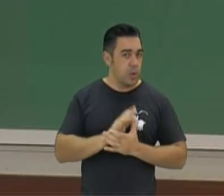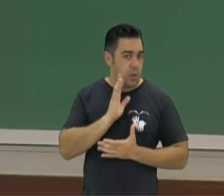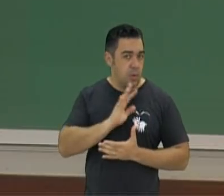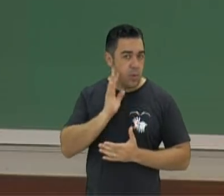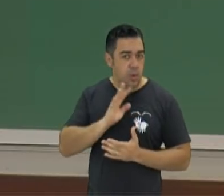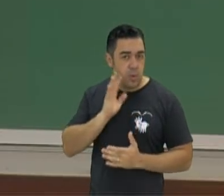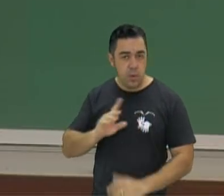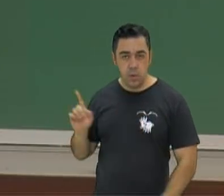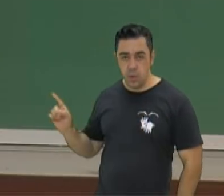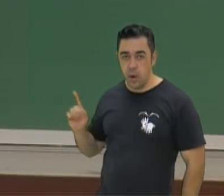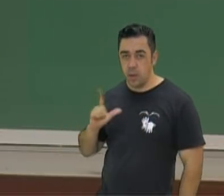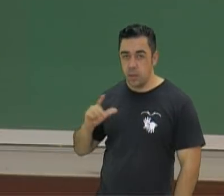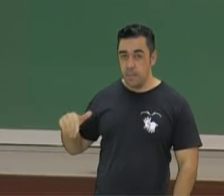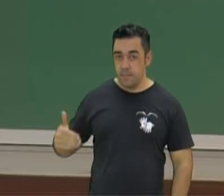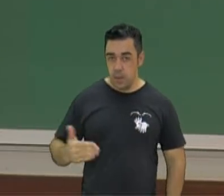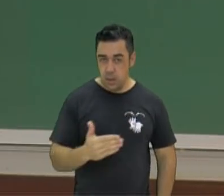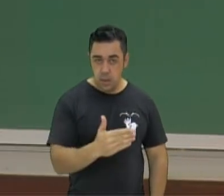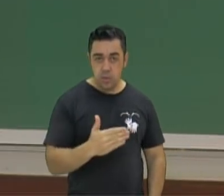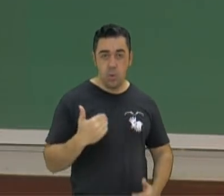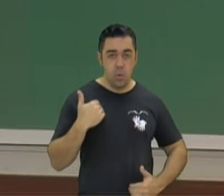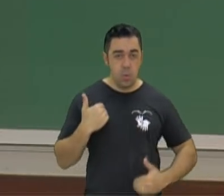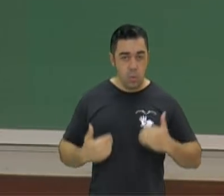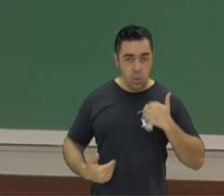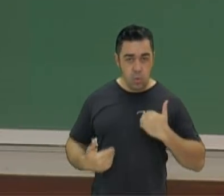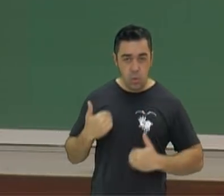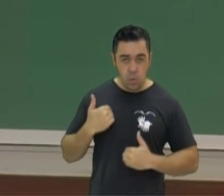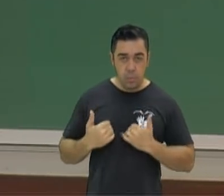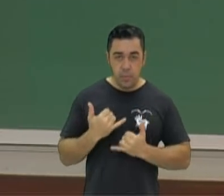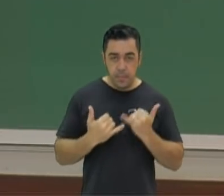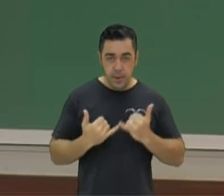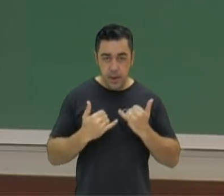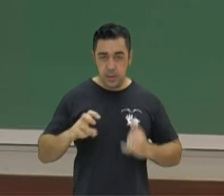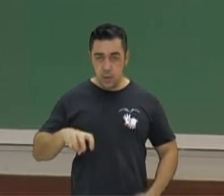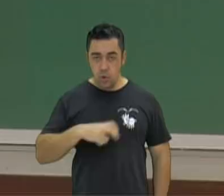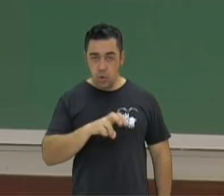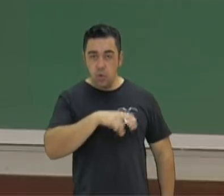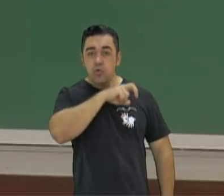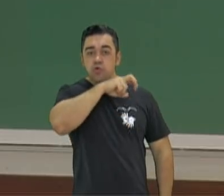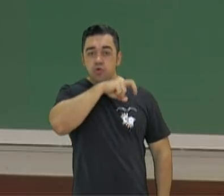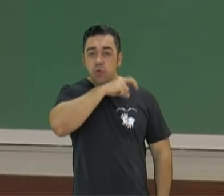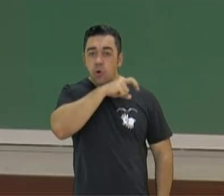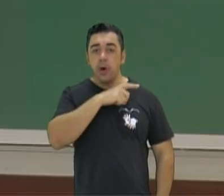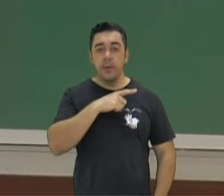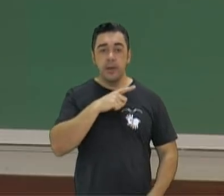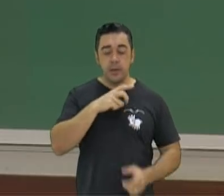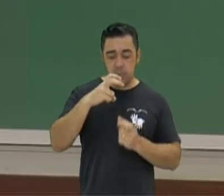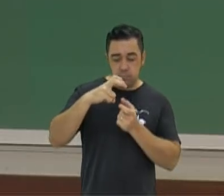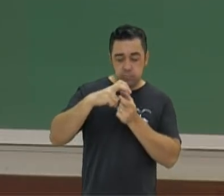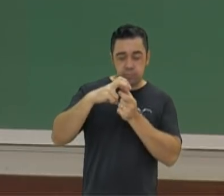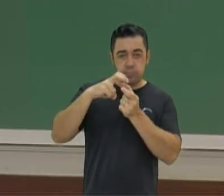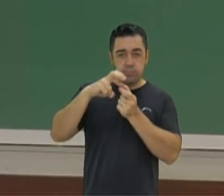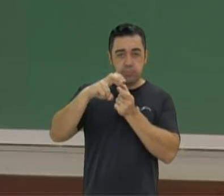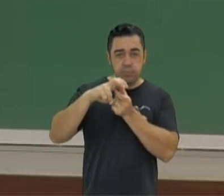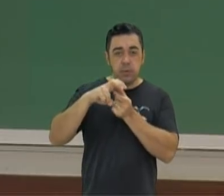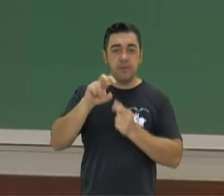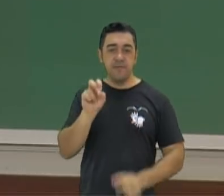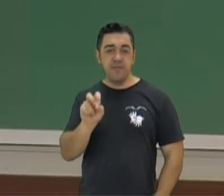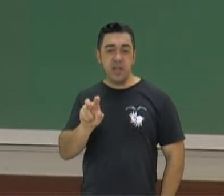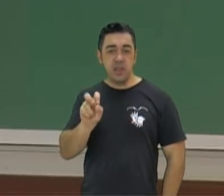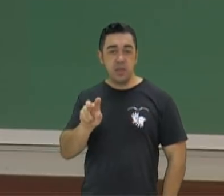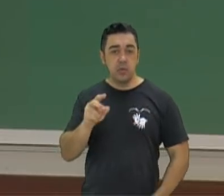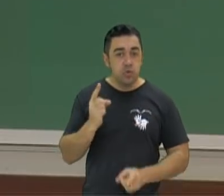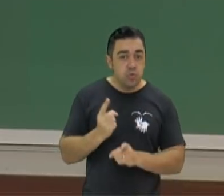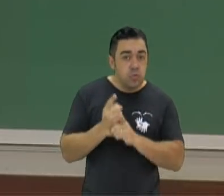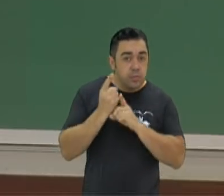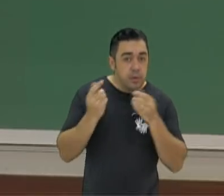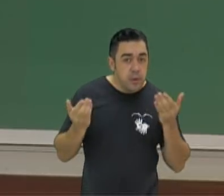aqui, né? Um anfíbio que tem o corpo parecido com a cobra, que apresenta glândulas de veneno e que as pessoas não sabiam, foram descobrir